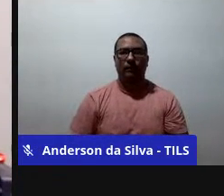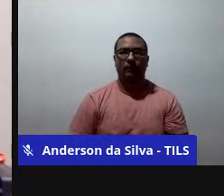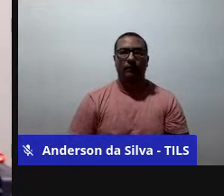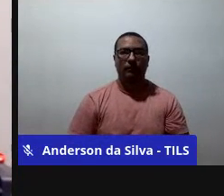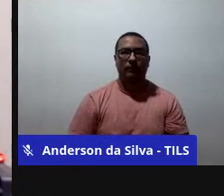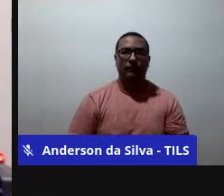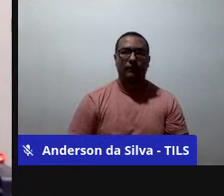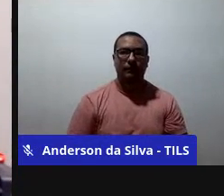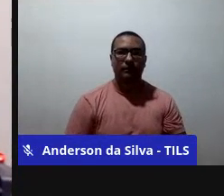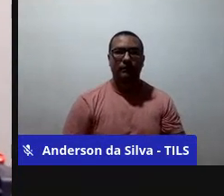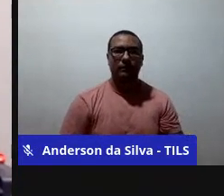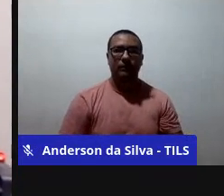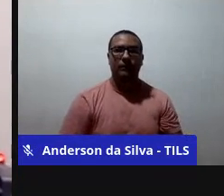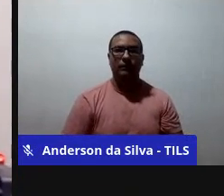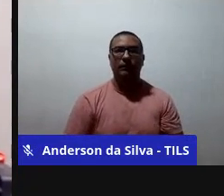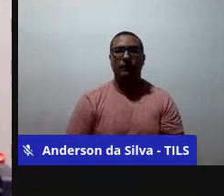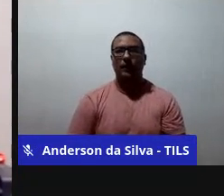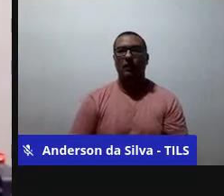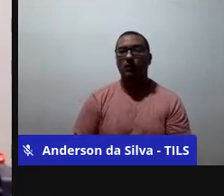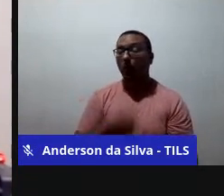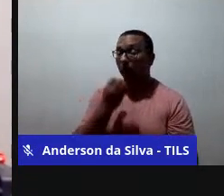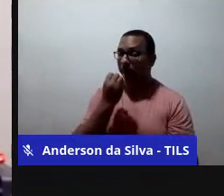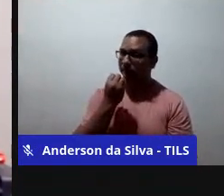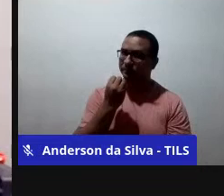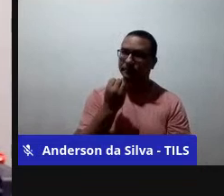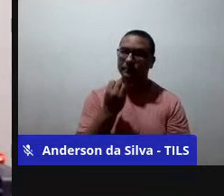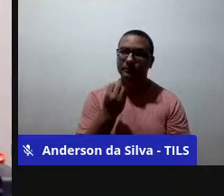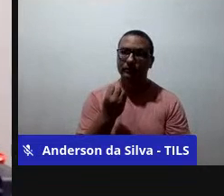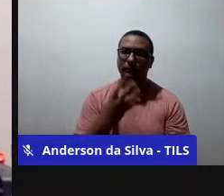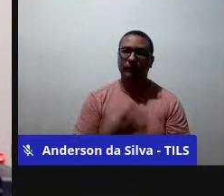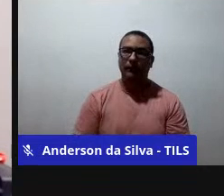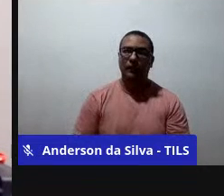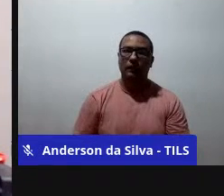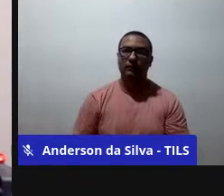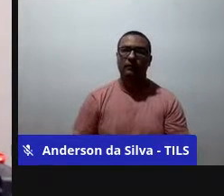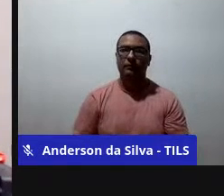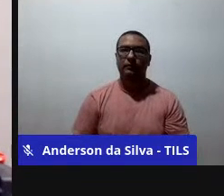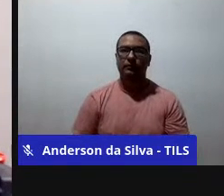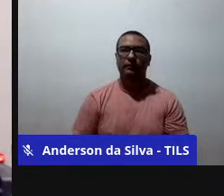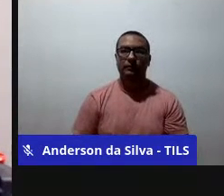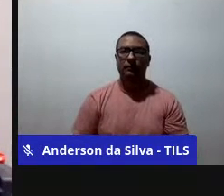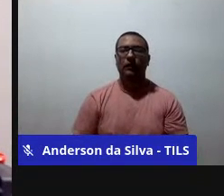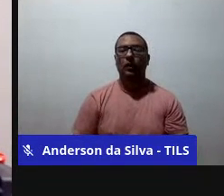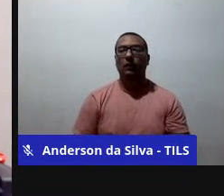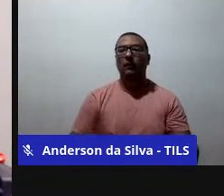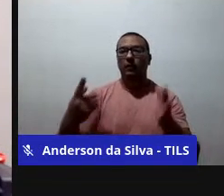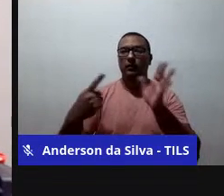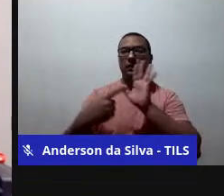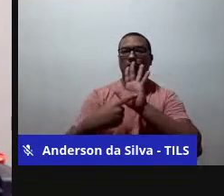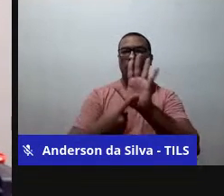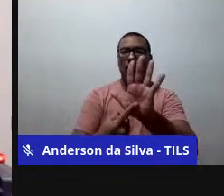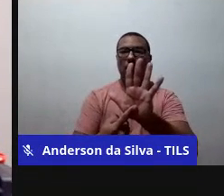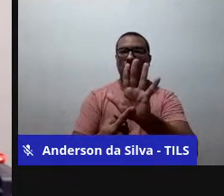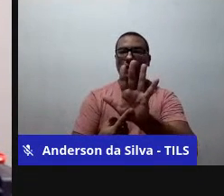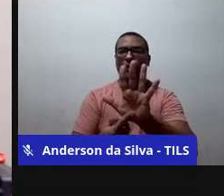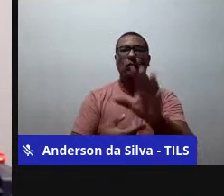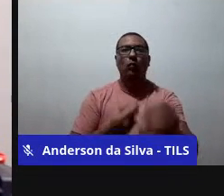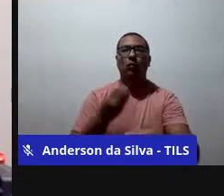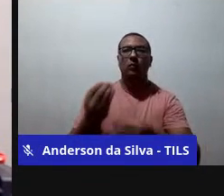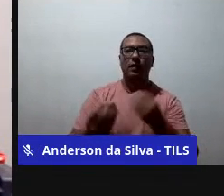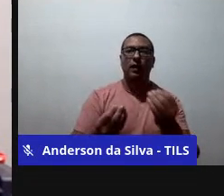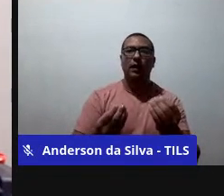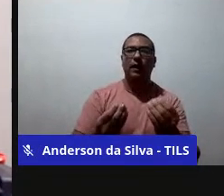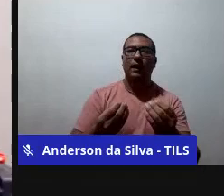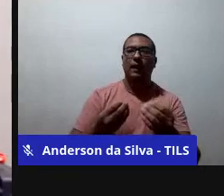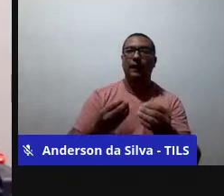Bom, esse ponto, ele serve para ilustrar como é que eu entendo que a ideia de